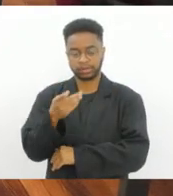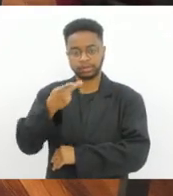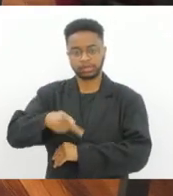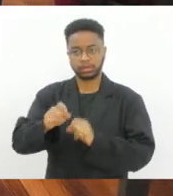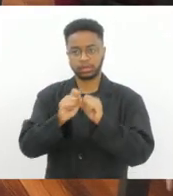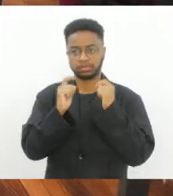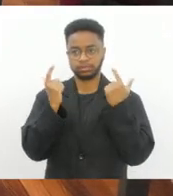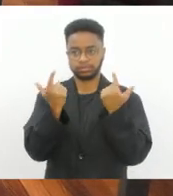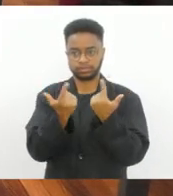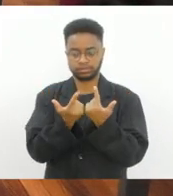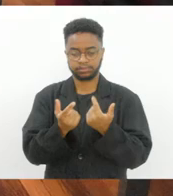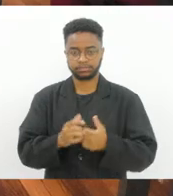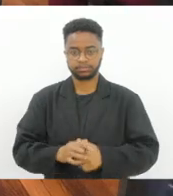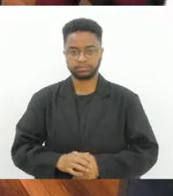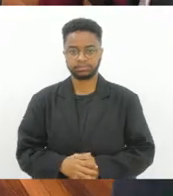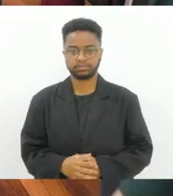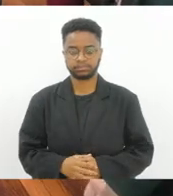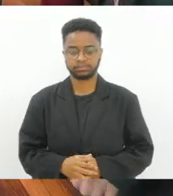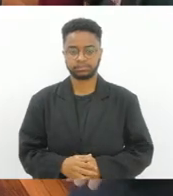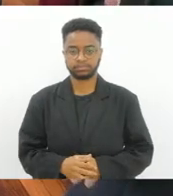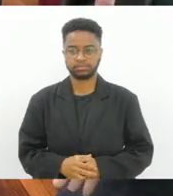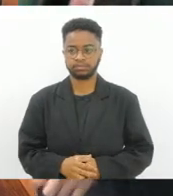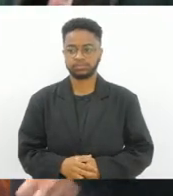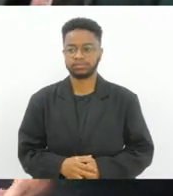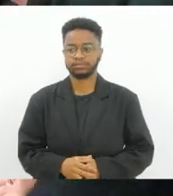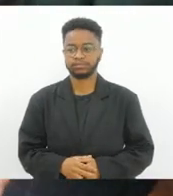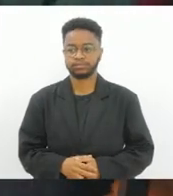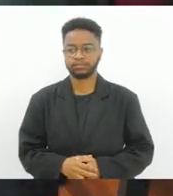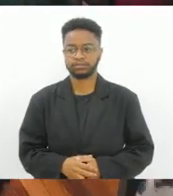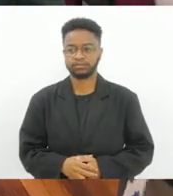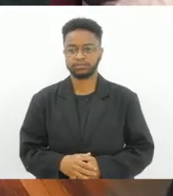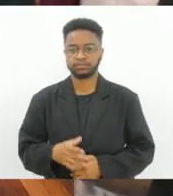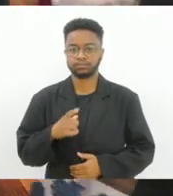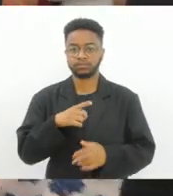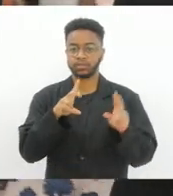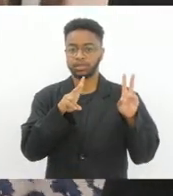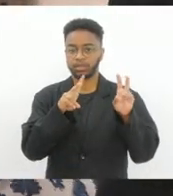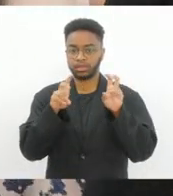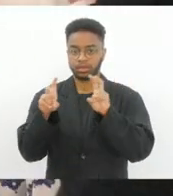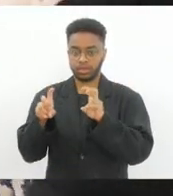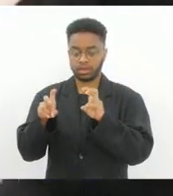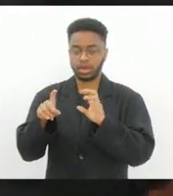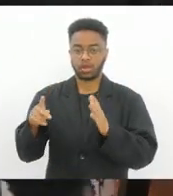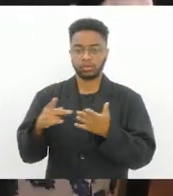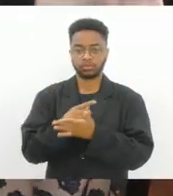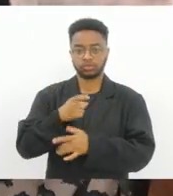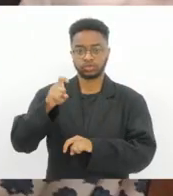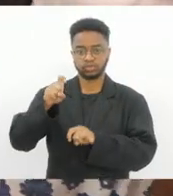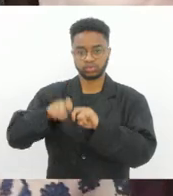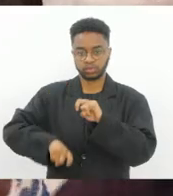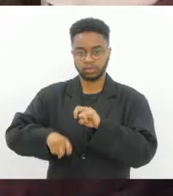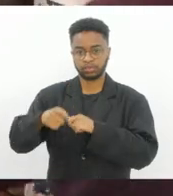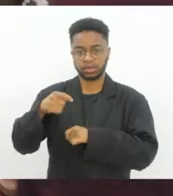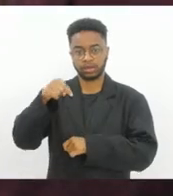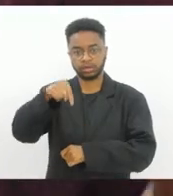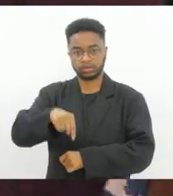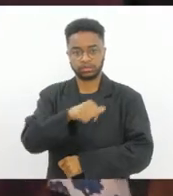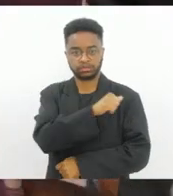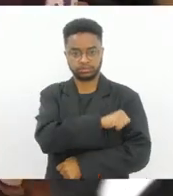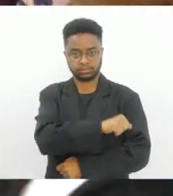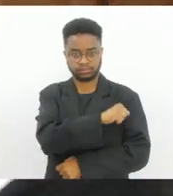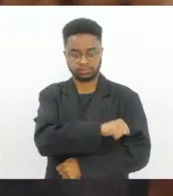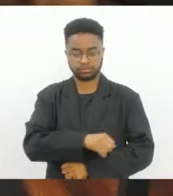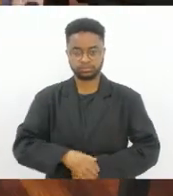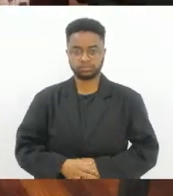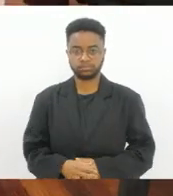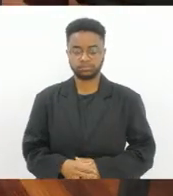Assembleia Legislativa do Estado do Rio de Janeiro, com o tema Casos de Estupros no Estado do Rio de Janeiro.